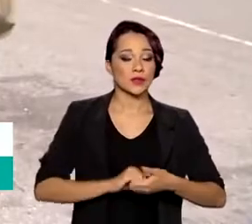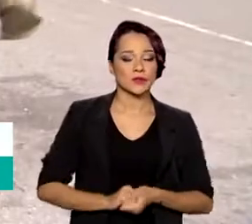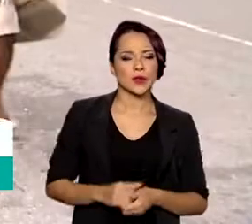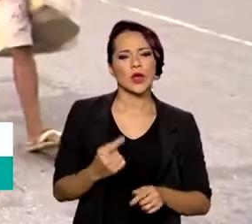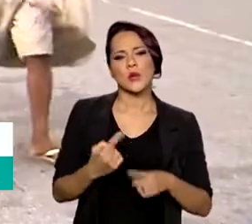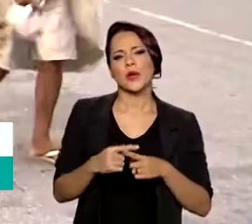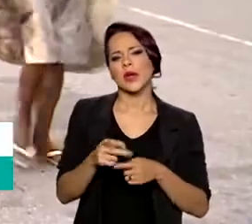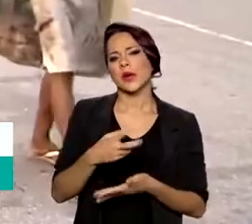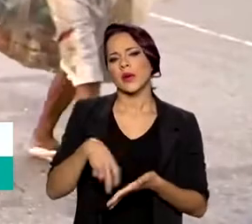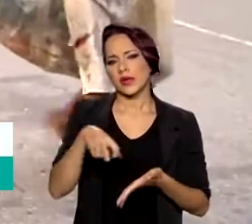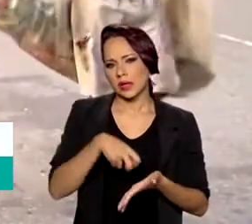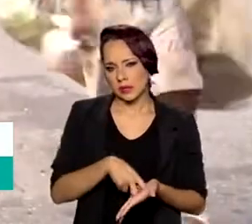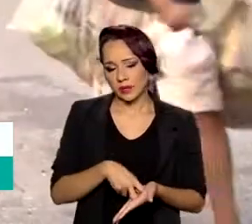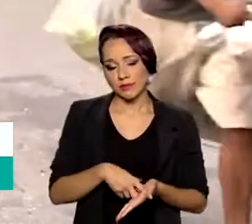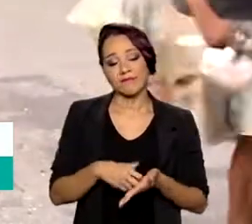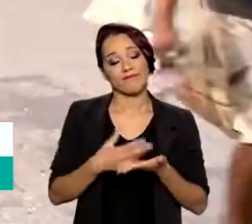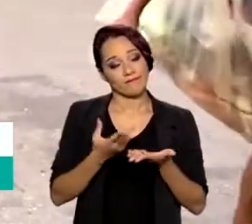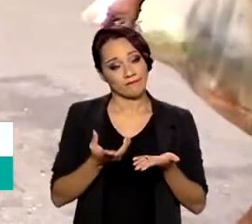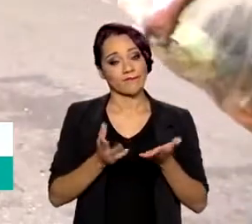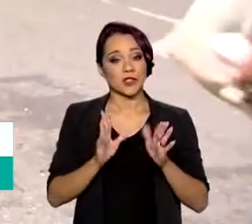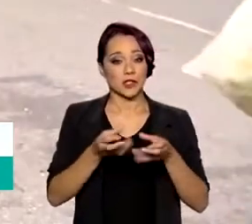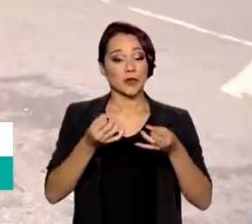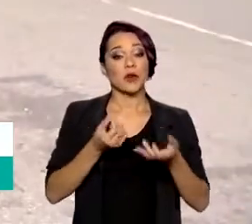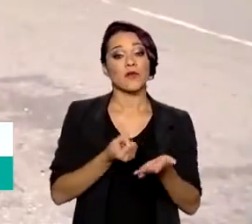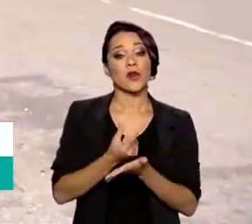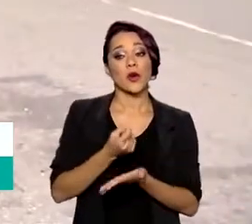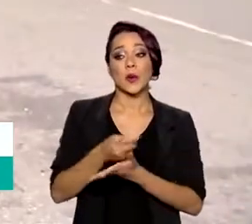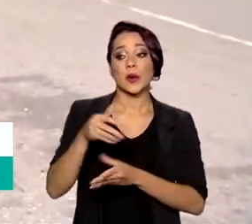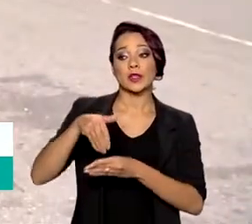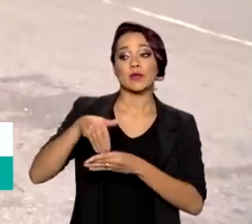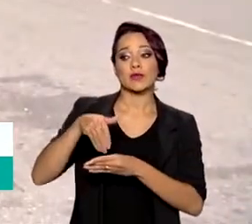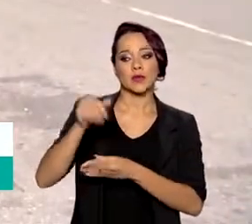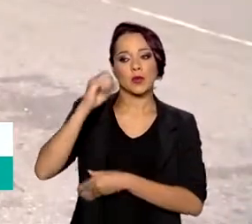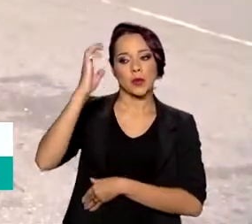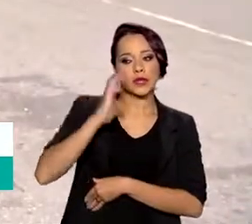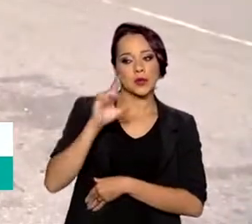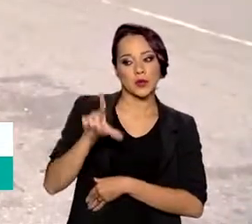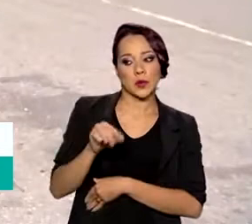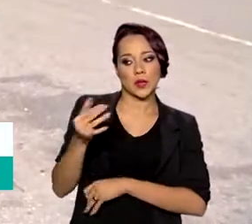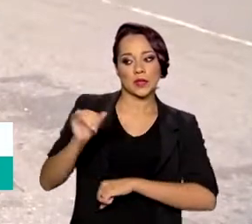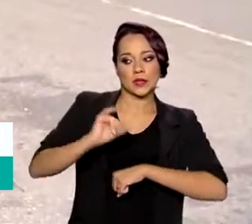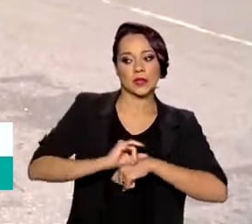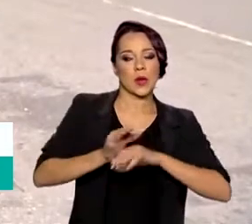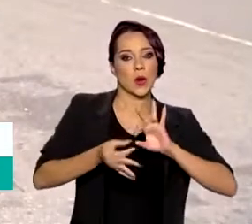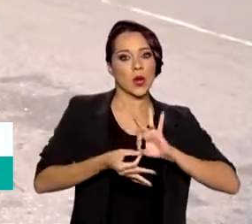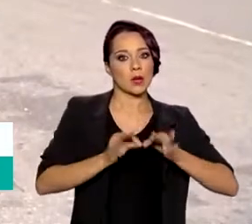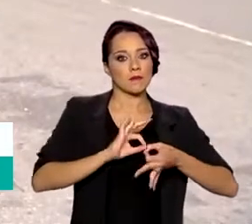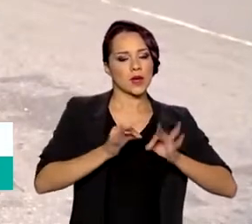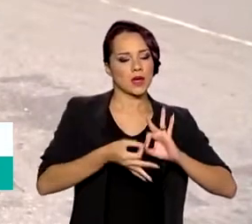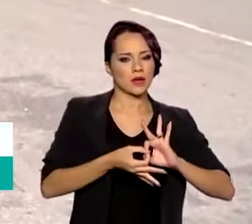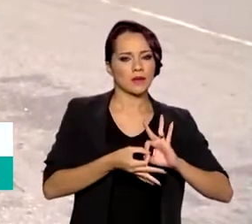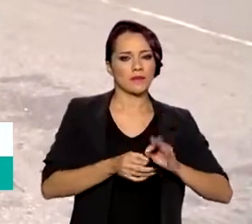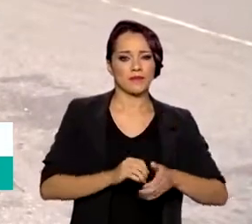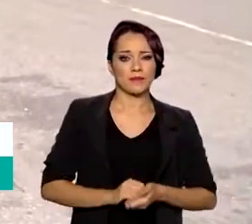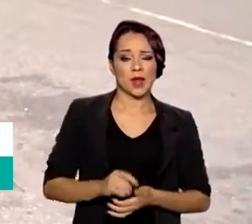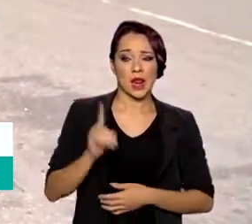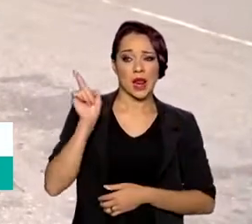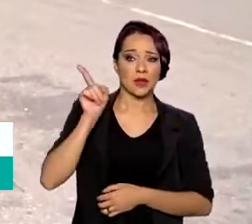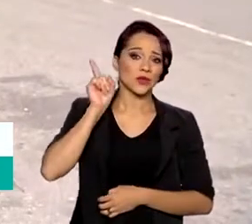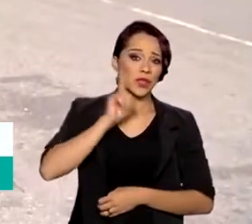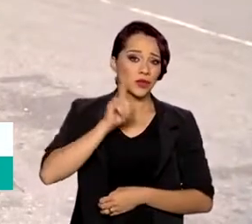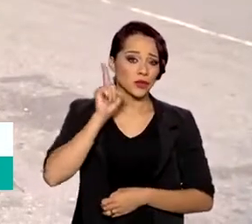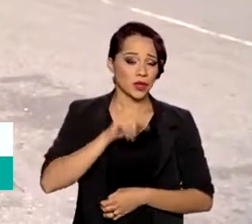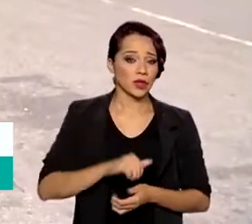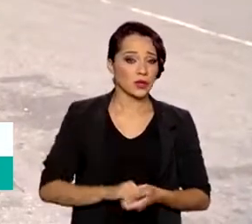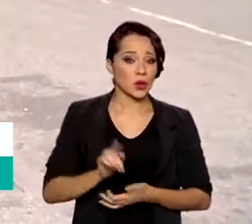motivo dessa condenação foi, como você disse, a compra de votos para que o Brasil sediasse a Olimpíada. Lá nos Estados Unidos,